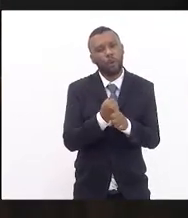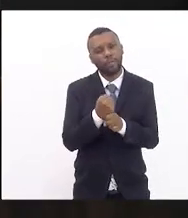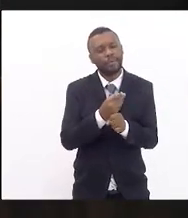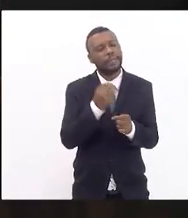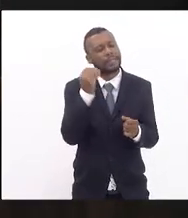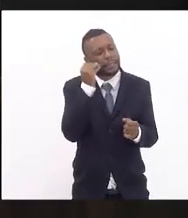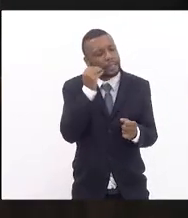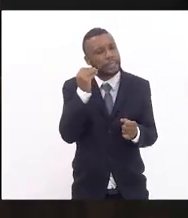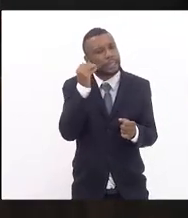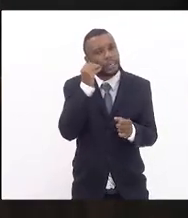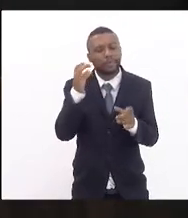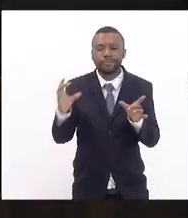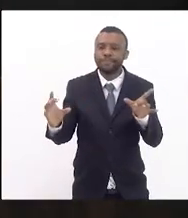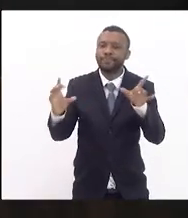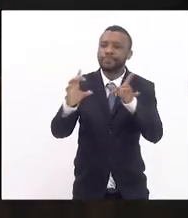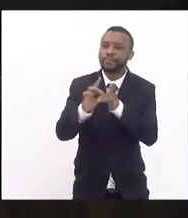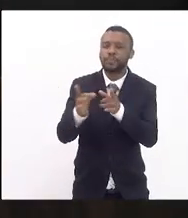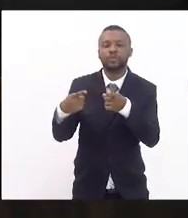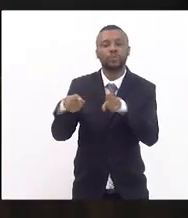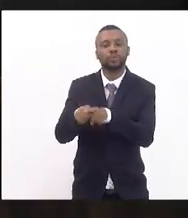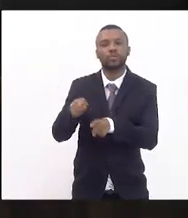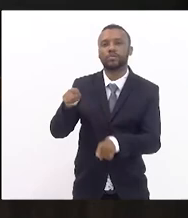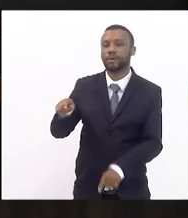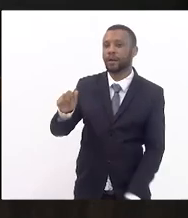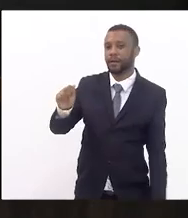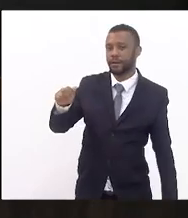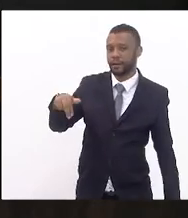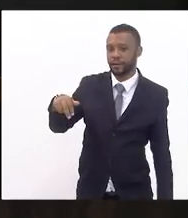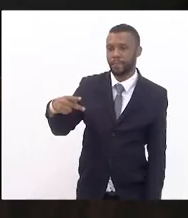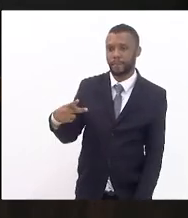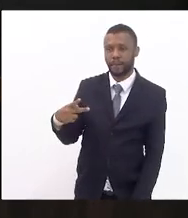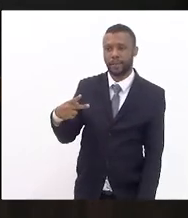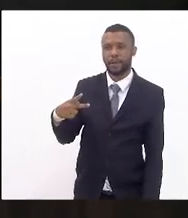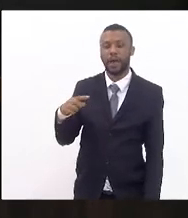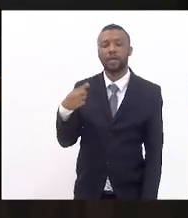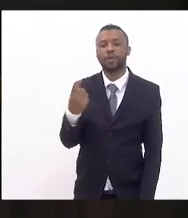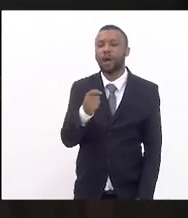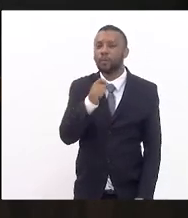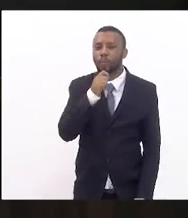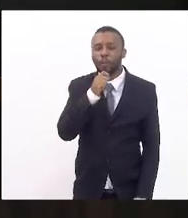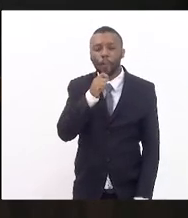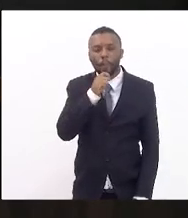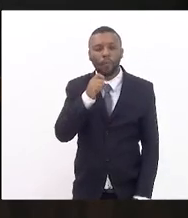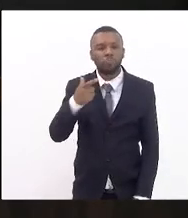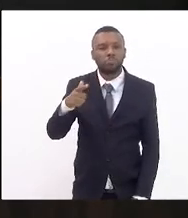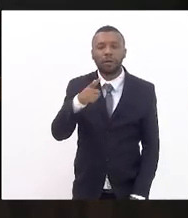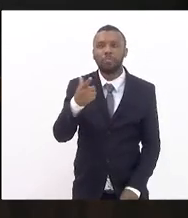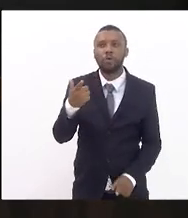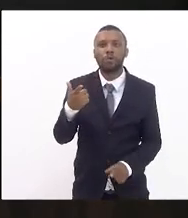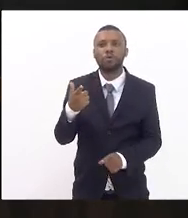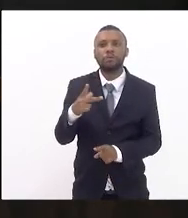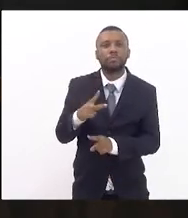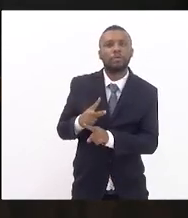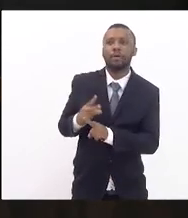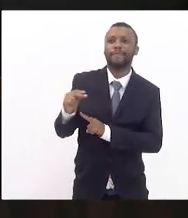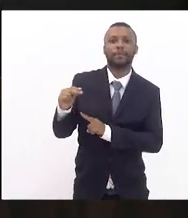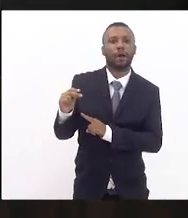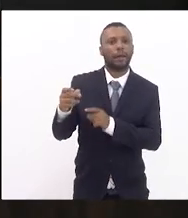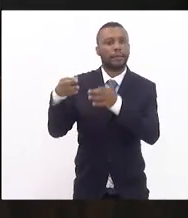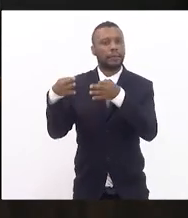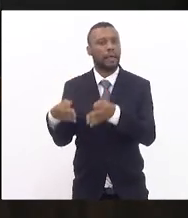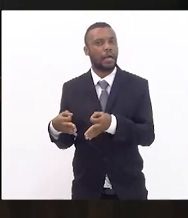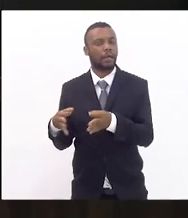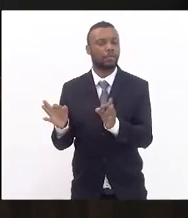o convênio com a ANP, né, Luiz? E nós não obtivemos êxito,